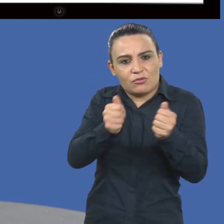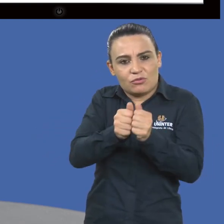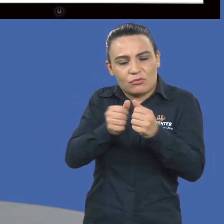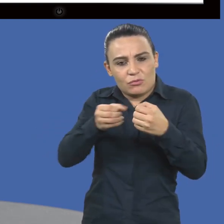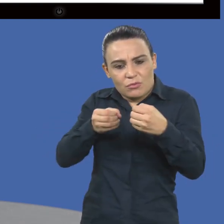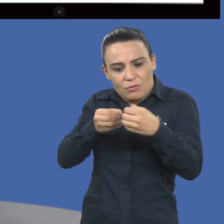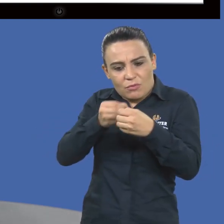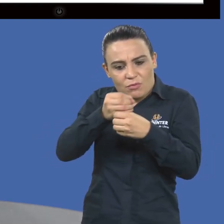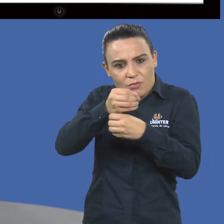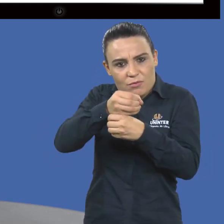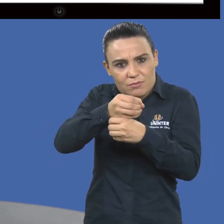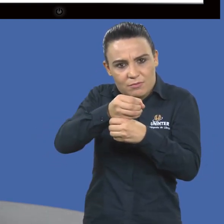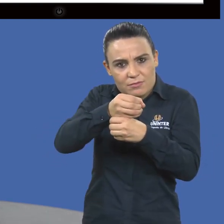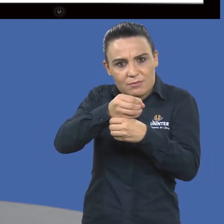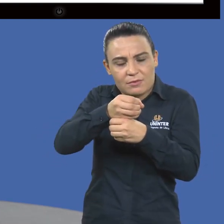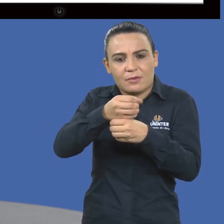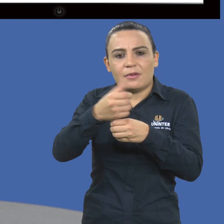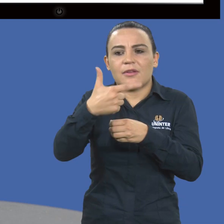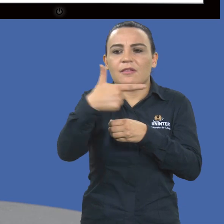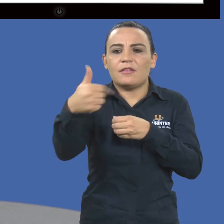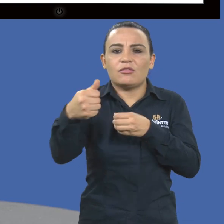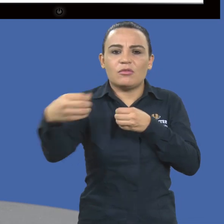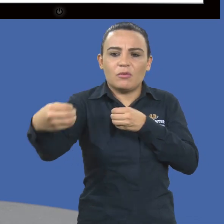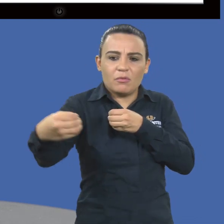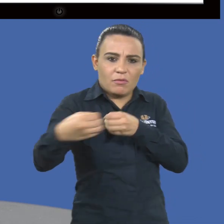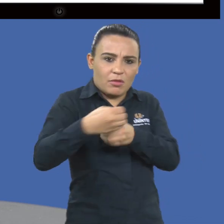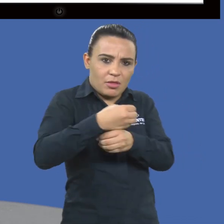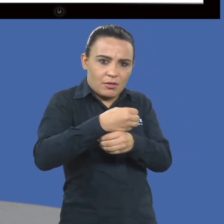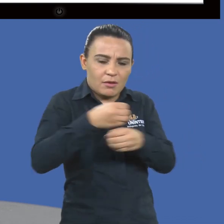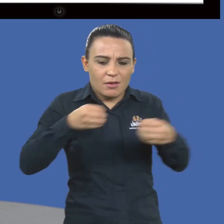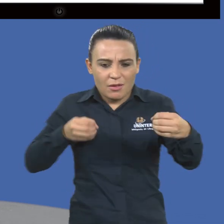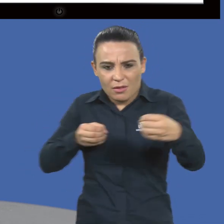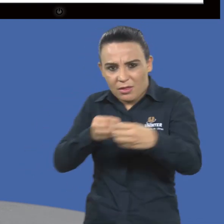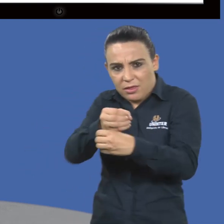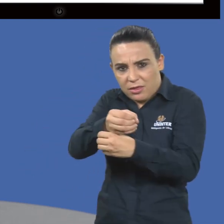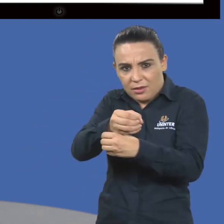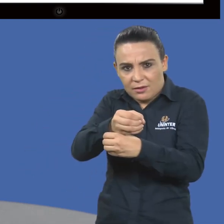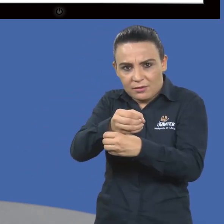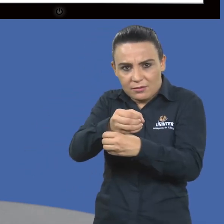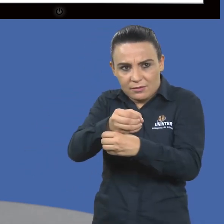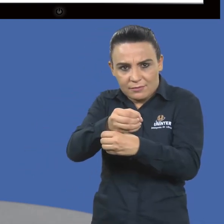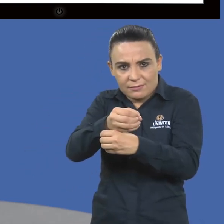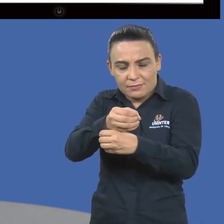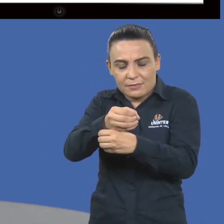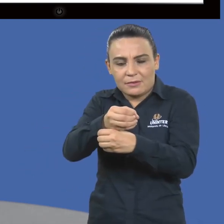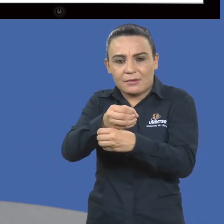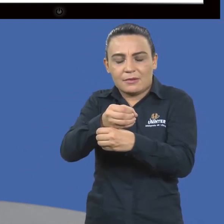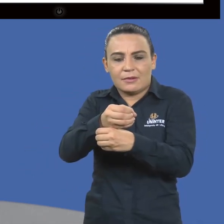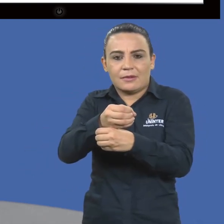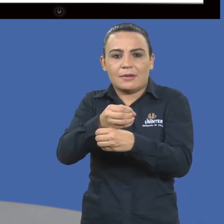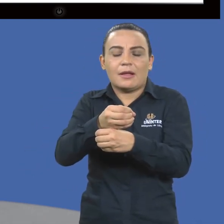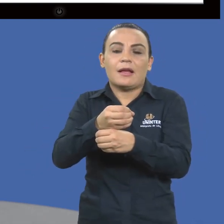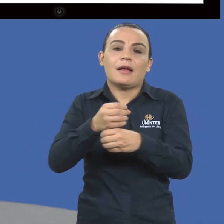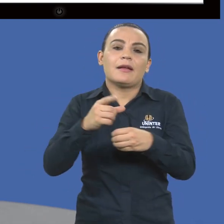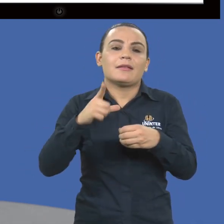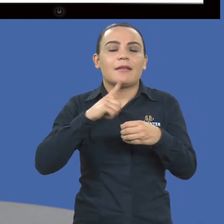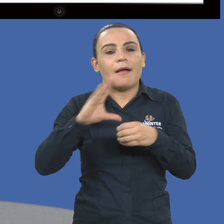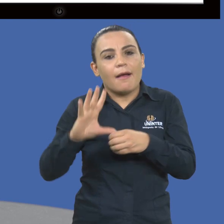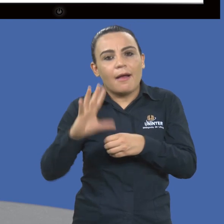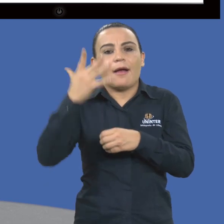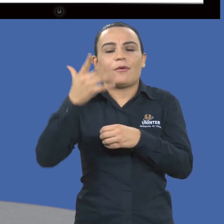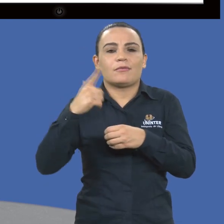gameta. Daí vem no outro gameta o outro 21, vai dar a trissomia. Essa é a chamada